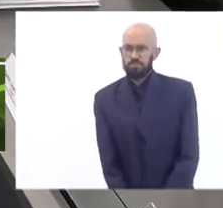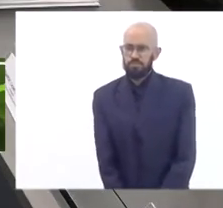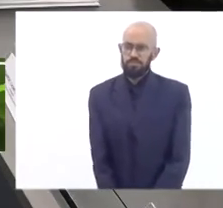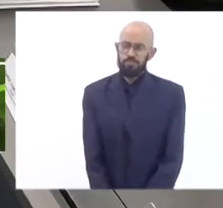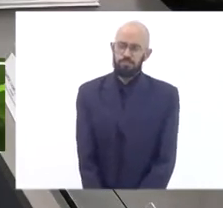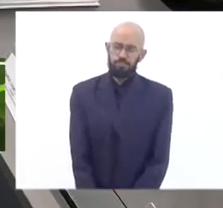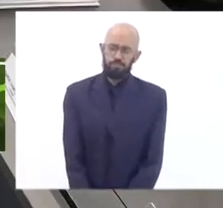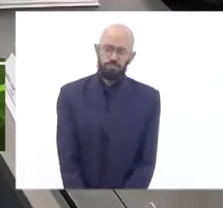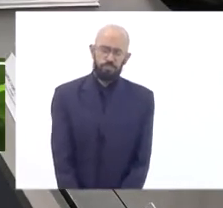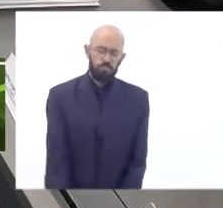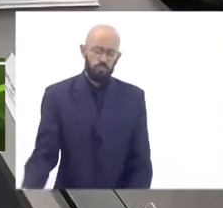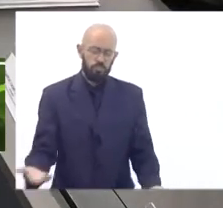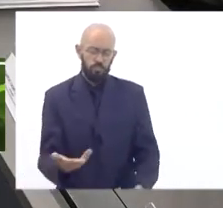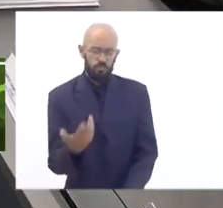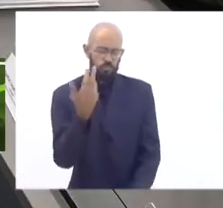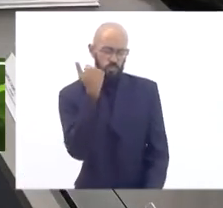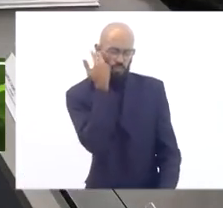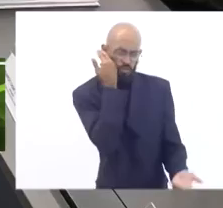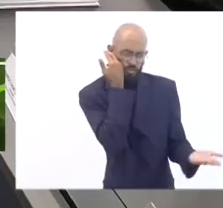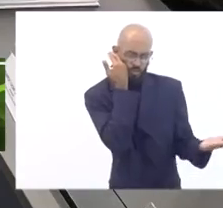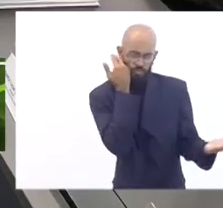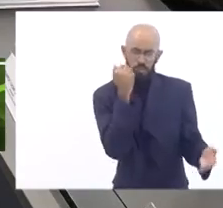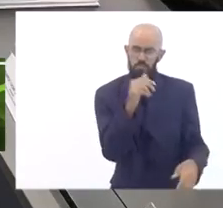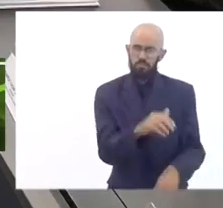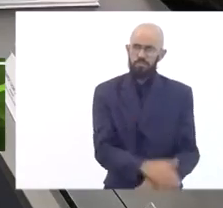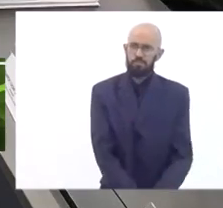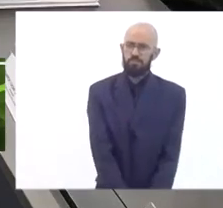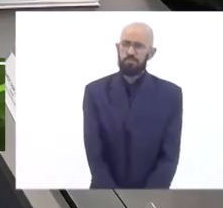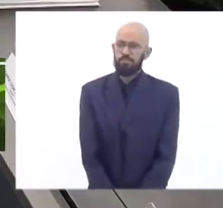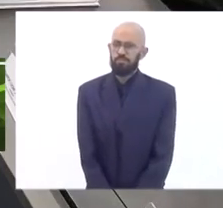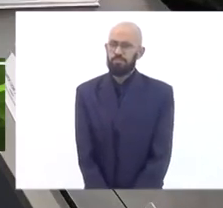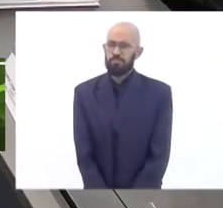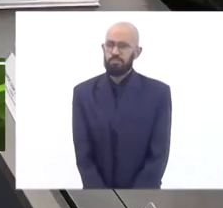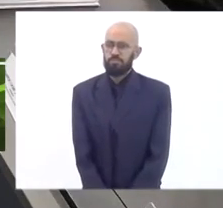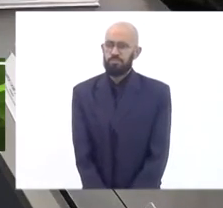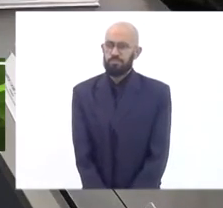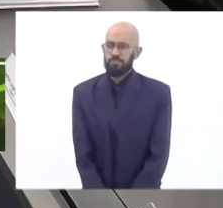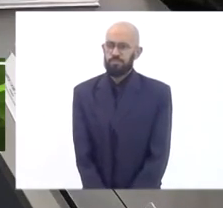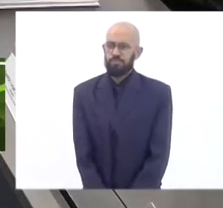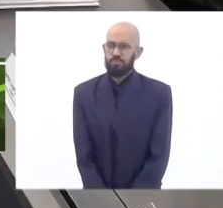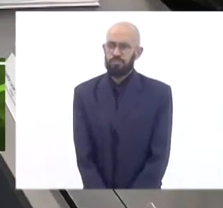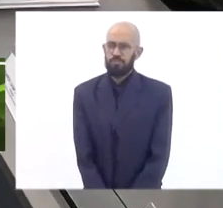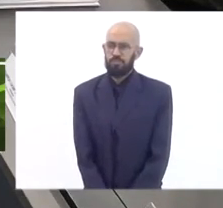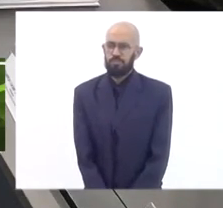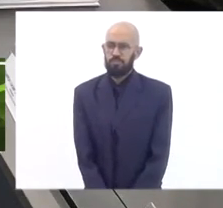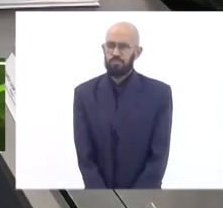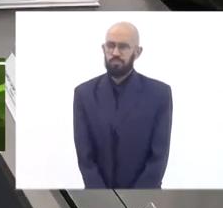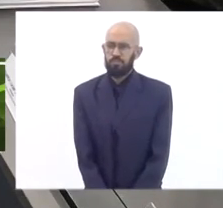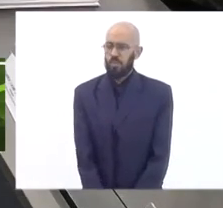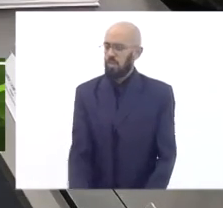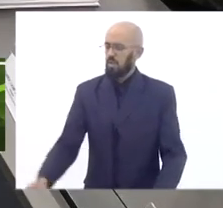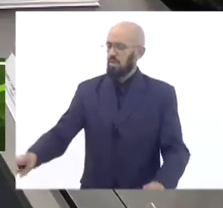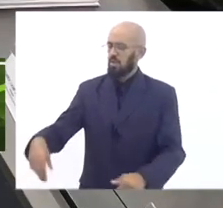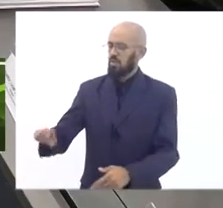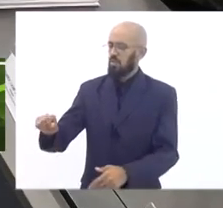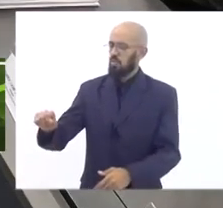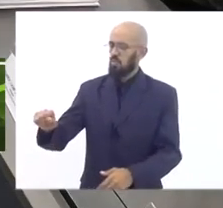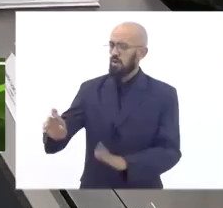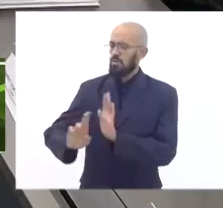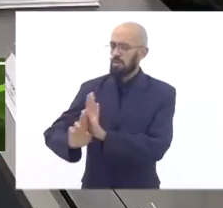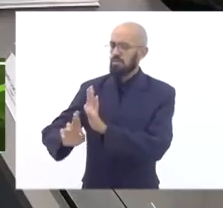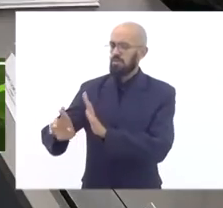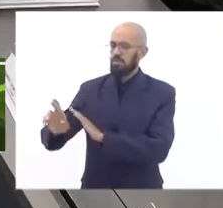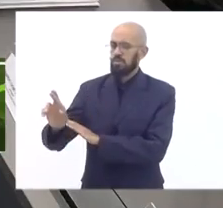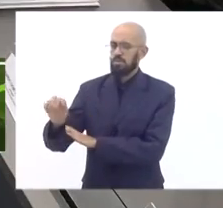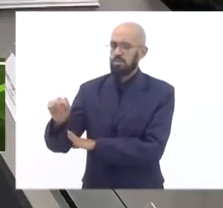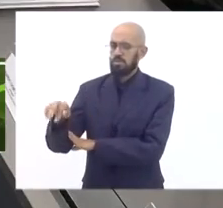ansioso para fazer a pergunta. Não sei se o representante da Getransp tem alguma coisa a dizer, deputado Lucinha, sobre esse estudo a respeito do impacto da despesa. Acho que